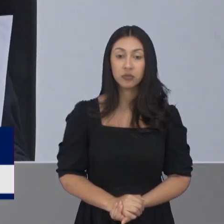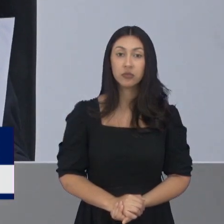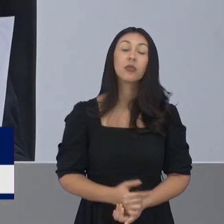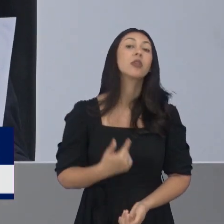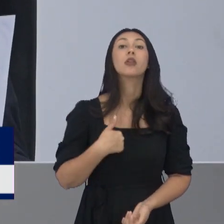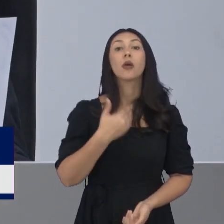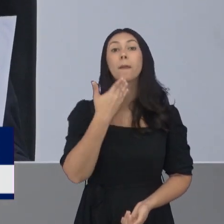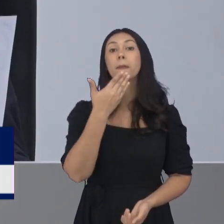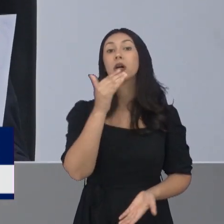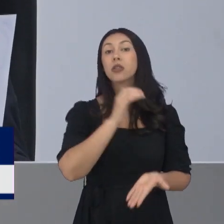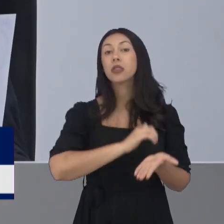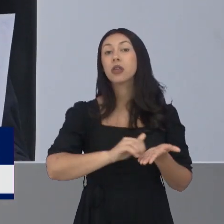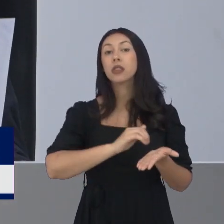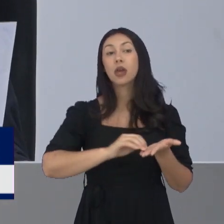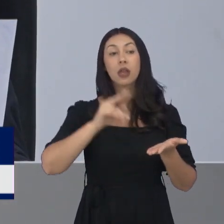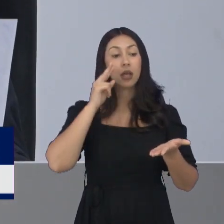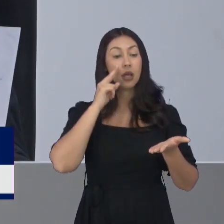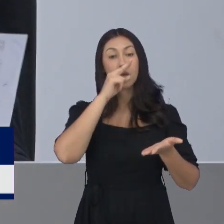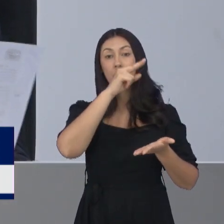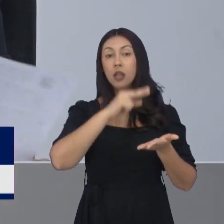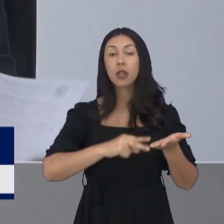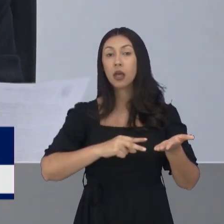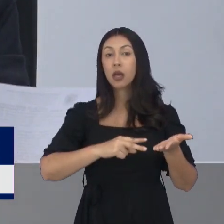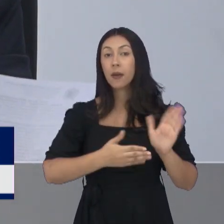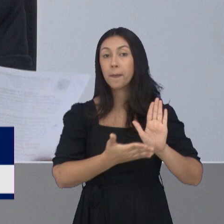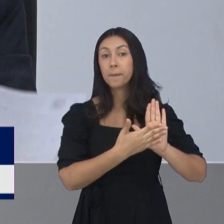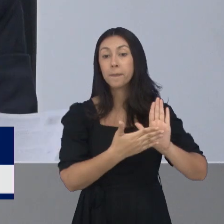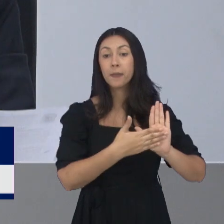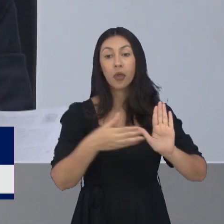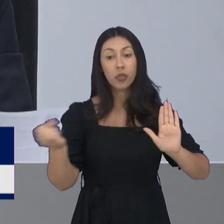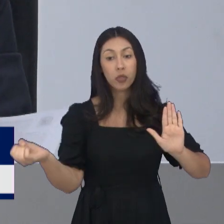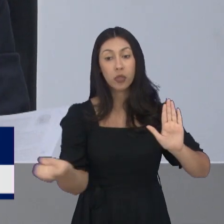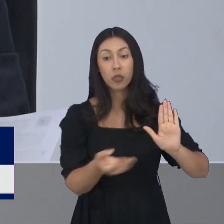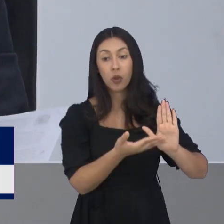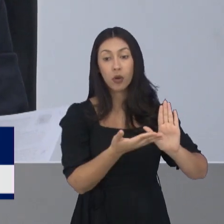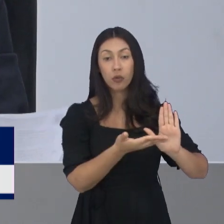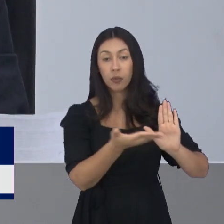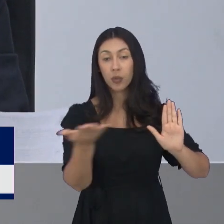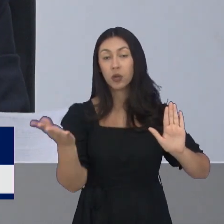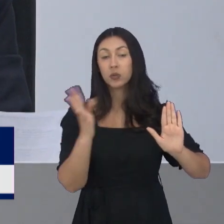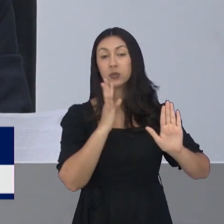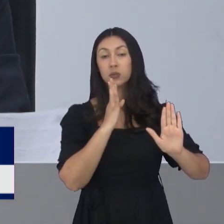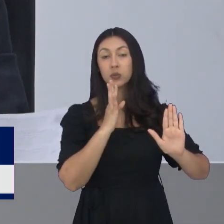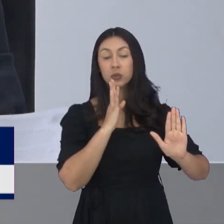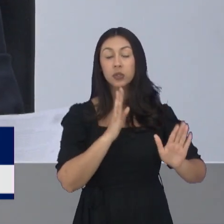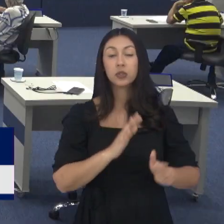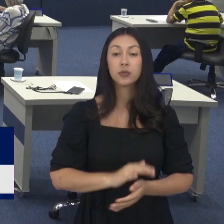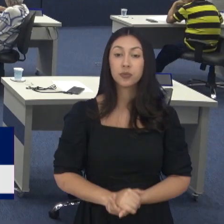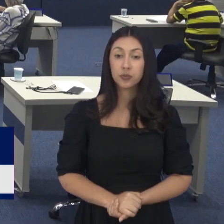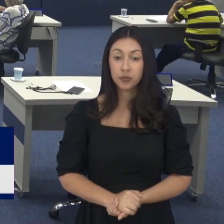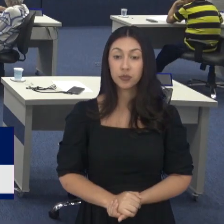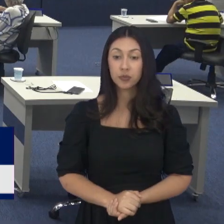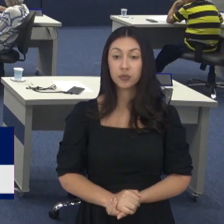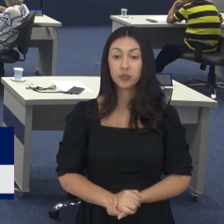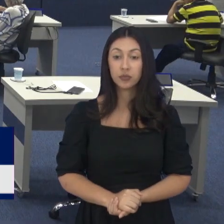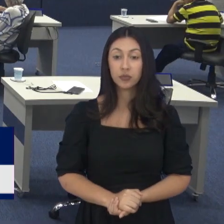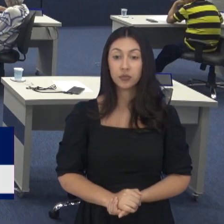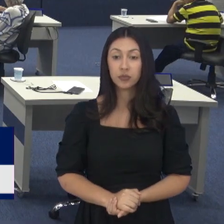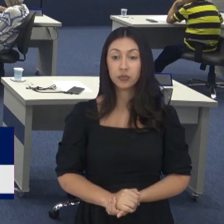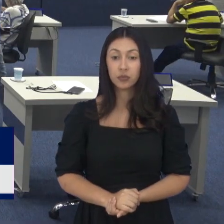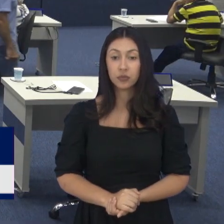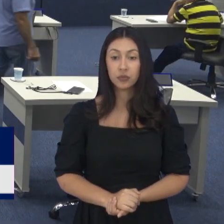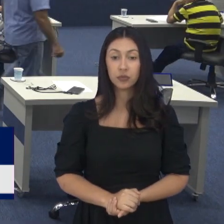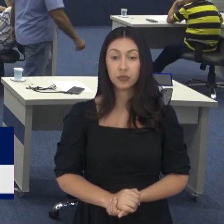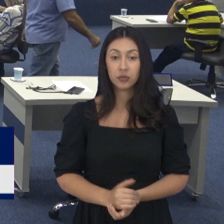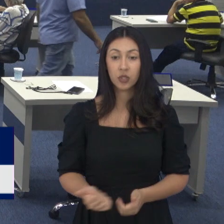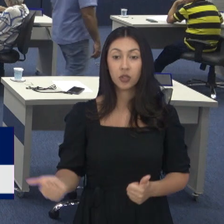Solicito ao secretário que faça a leitura das novas proposituras para a ciência dos novos vereadores. Substitutivo número 1, de